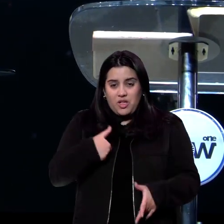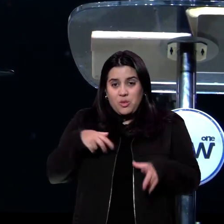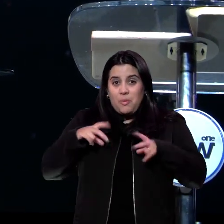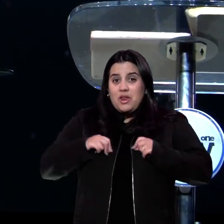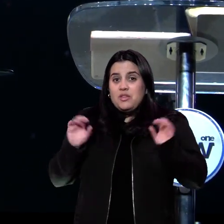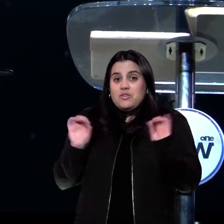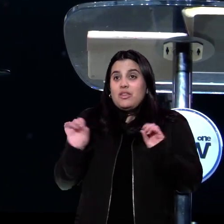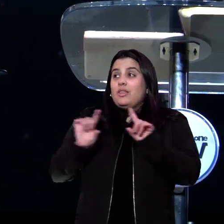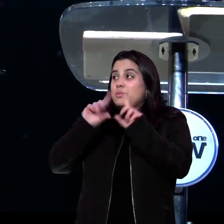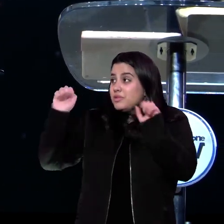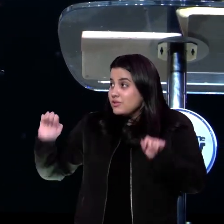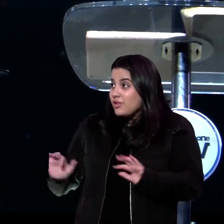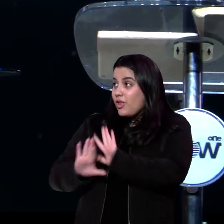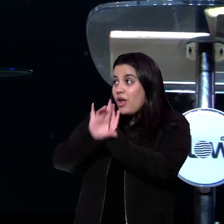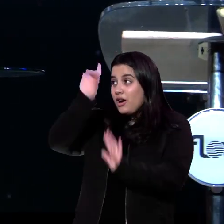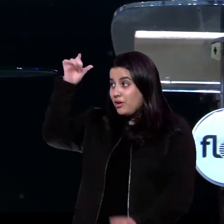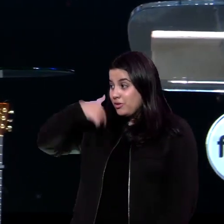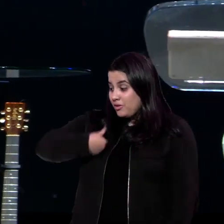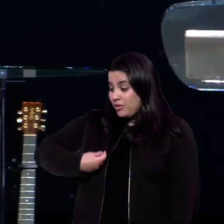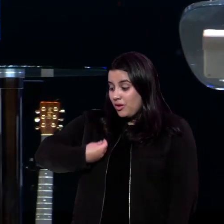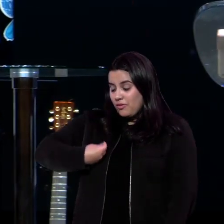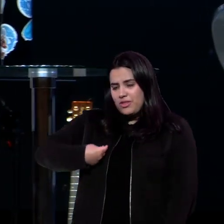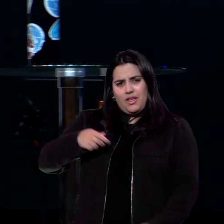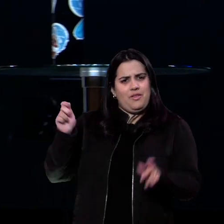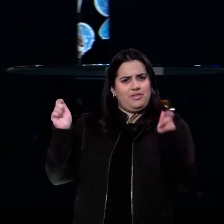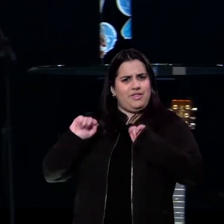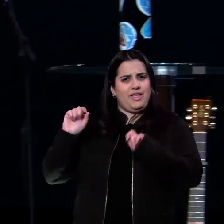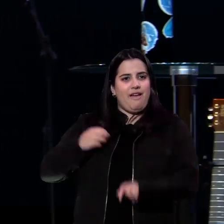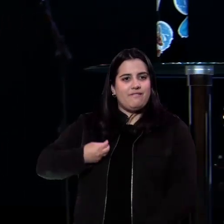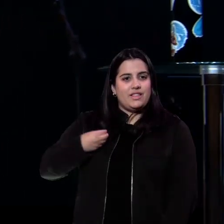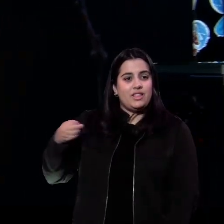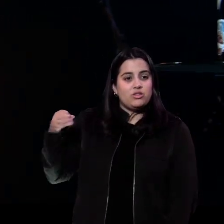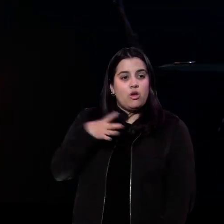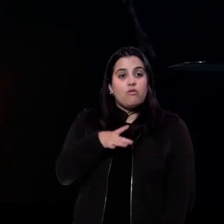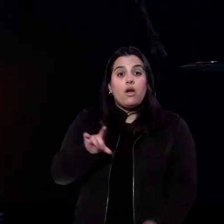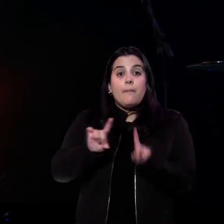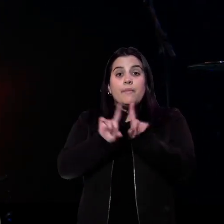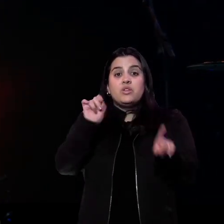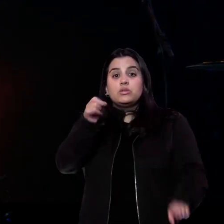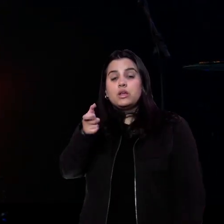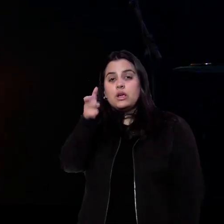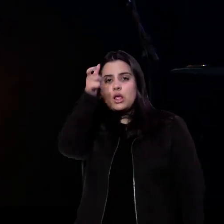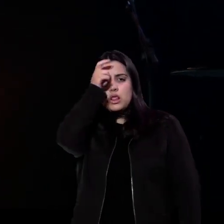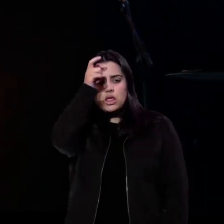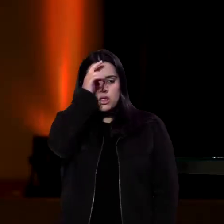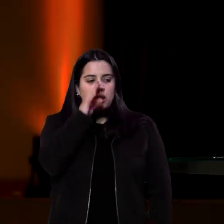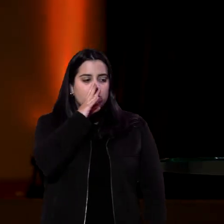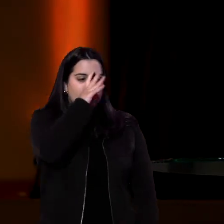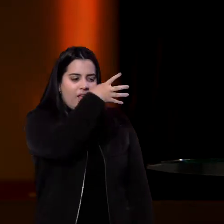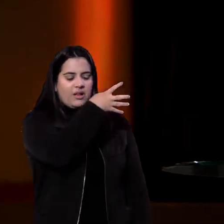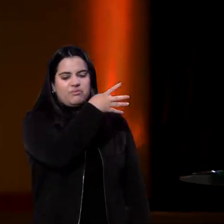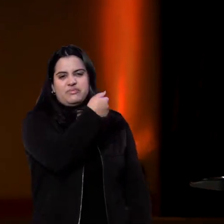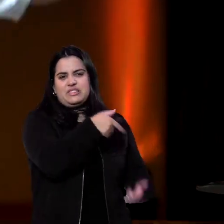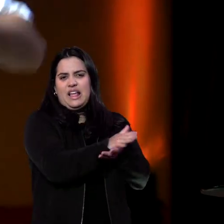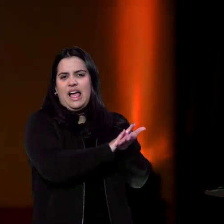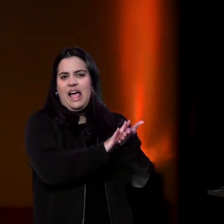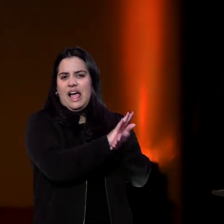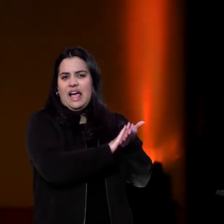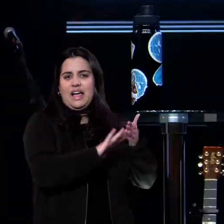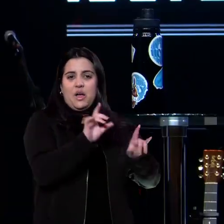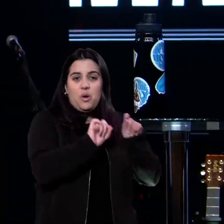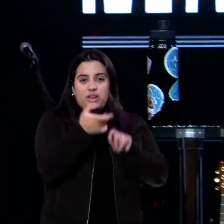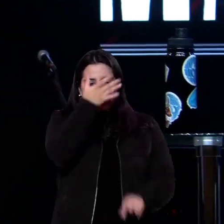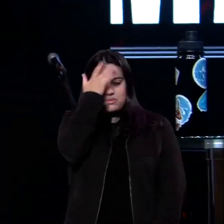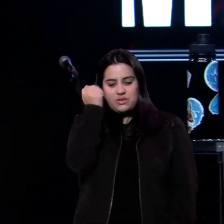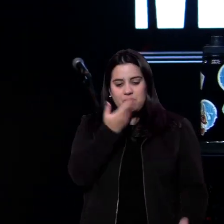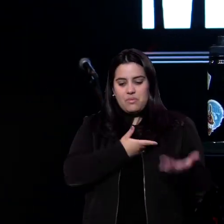eu tenho vida, eu posso viver uma vida nova. O que o acusador Satanás diz não importa mais. O que os júris dizem não importa mais.